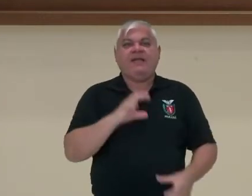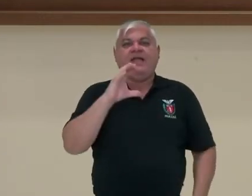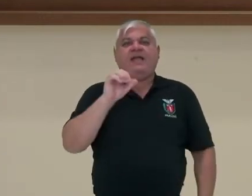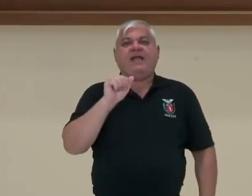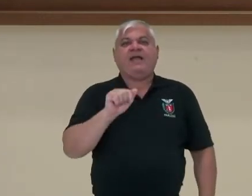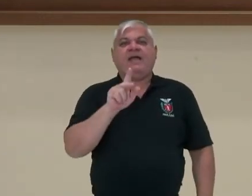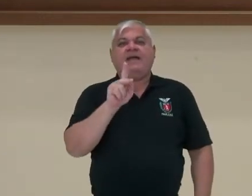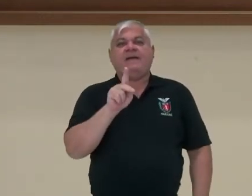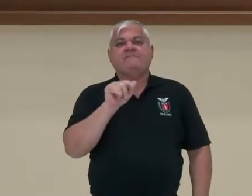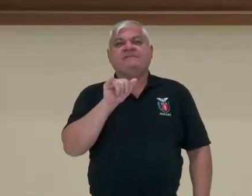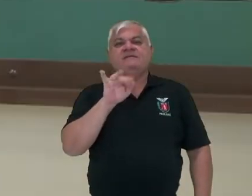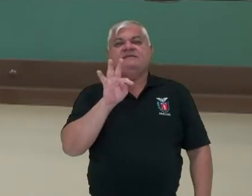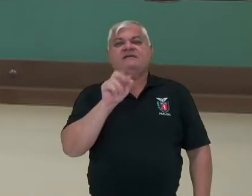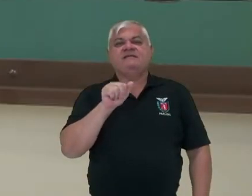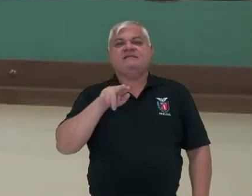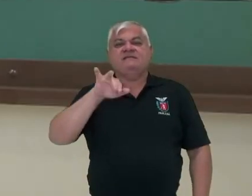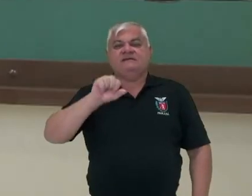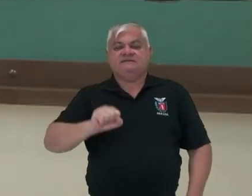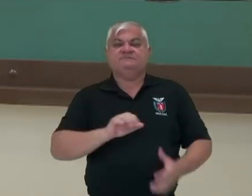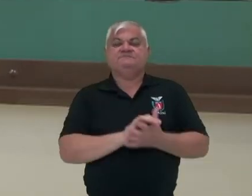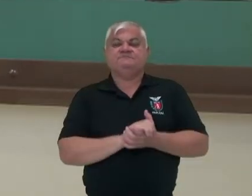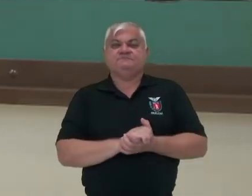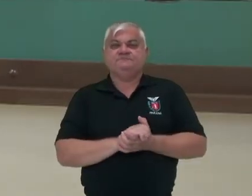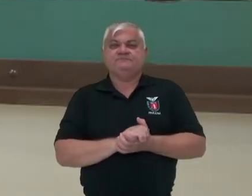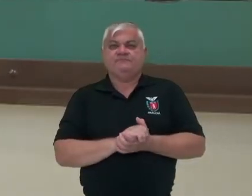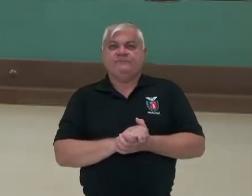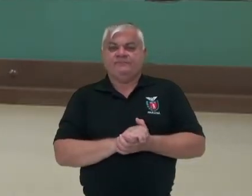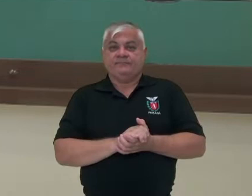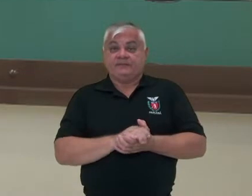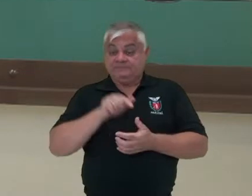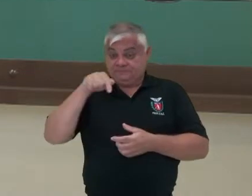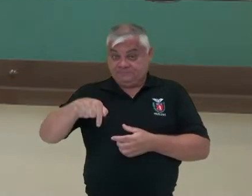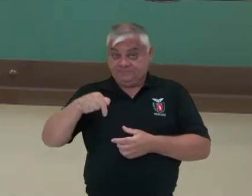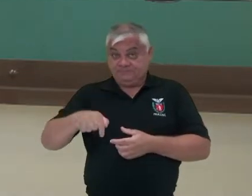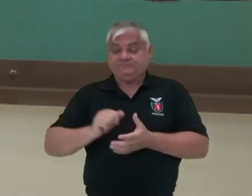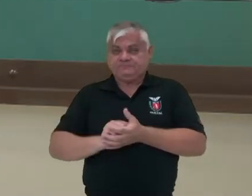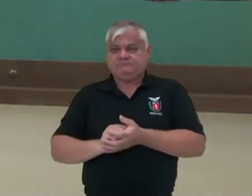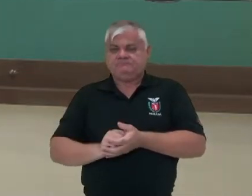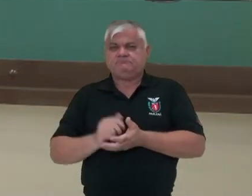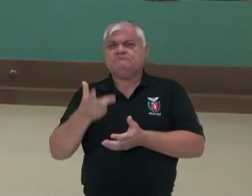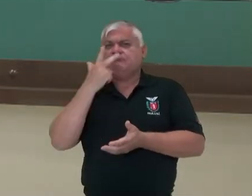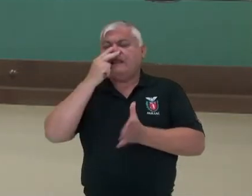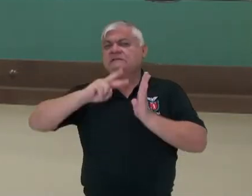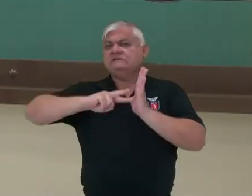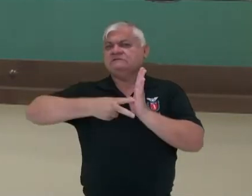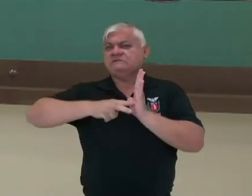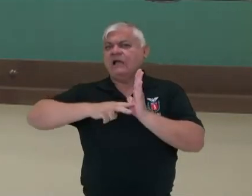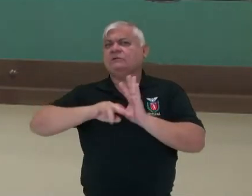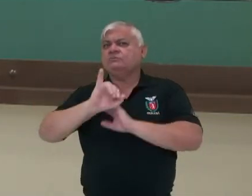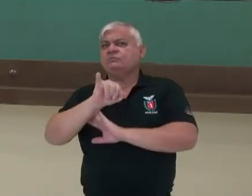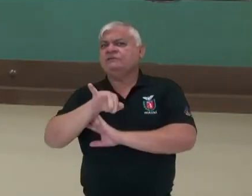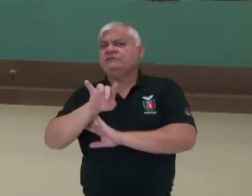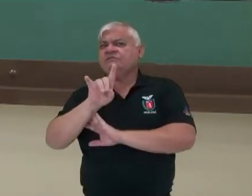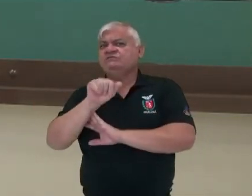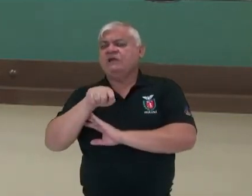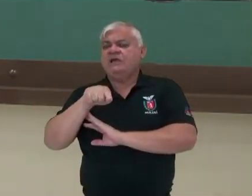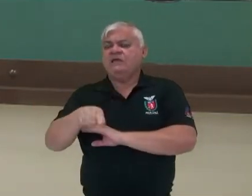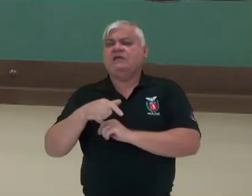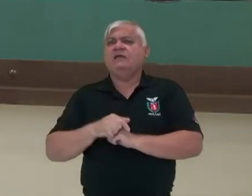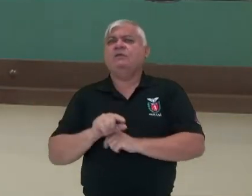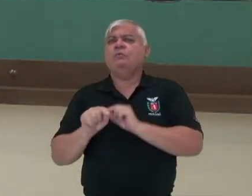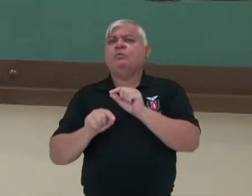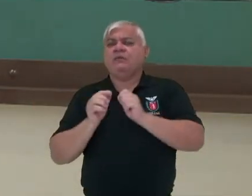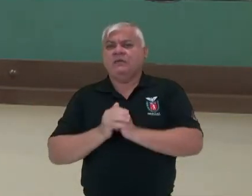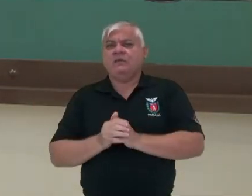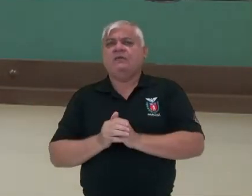né? Veja, Conselho das Índias. Outro órgão da administração espanhola foi o Conselho Real e Supremo das Índias,